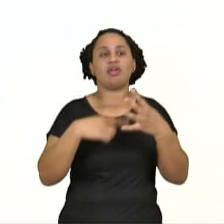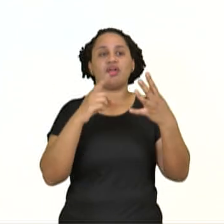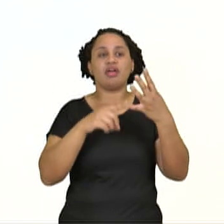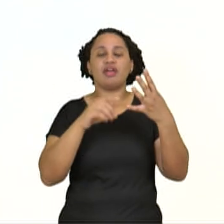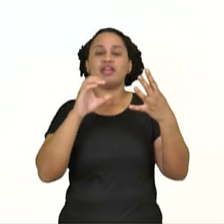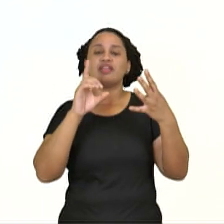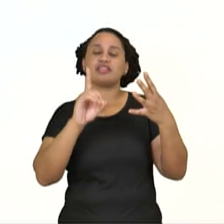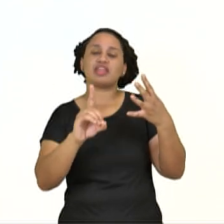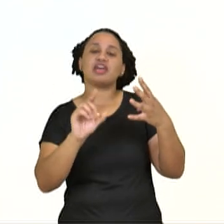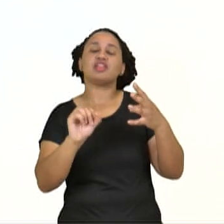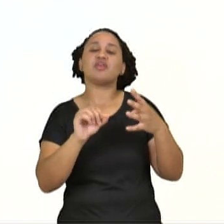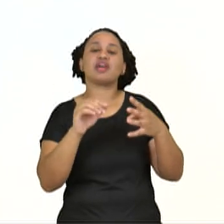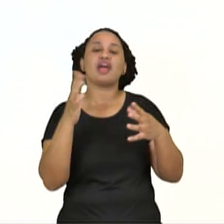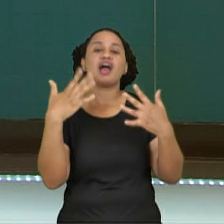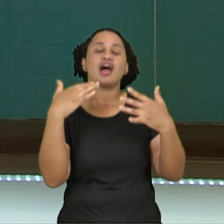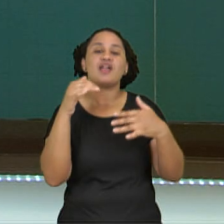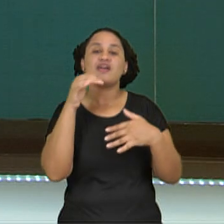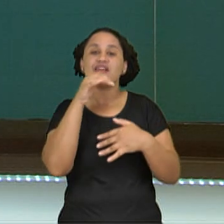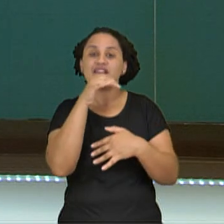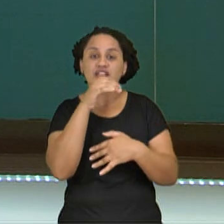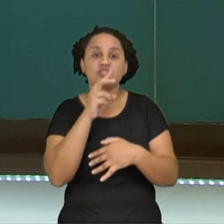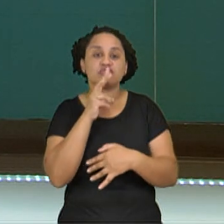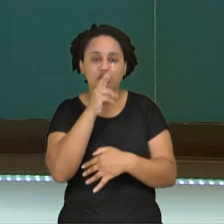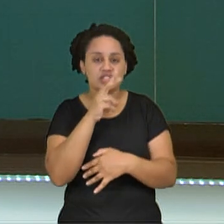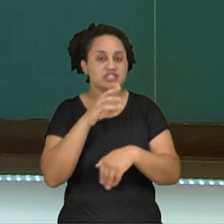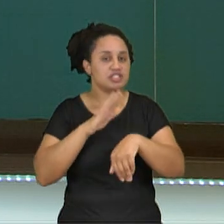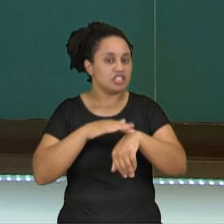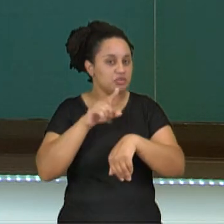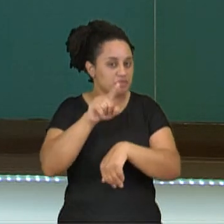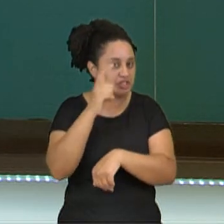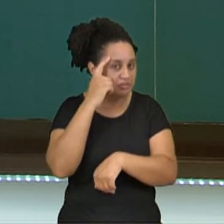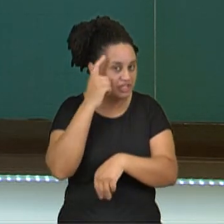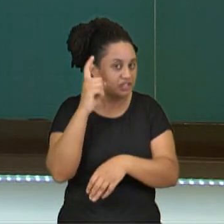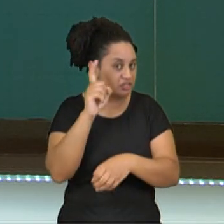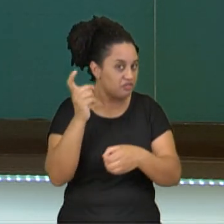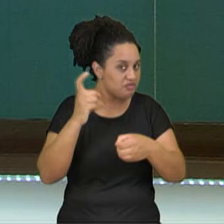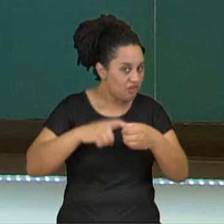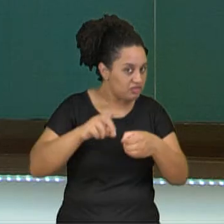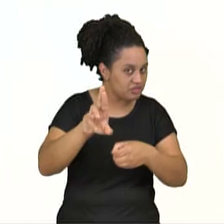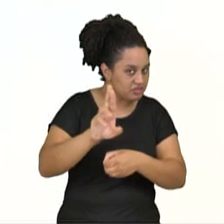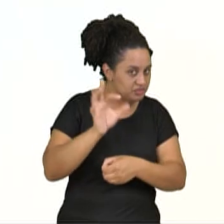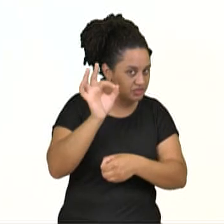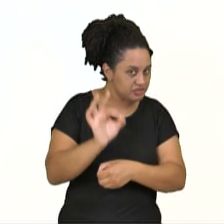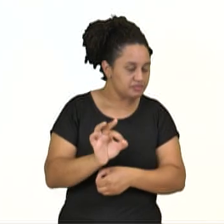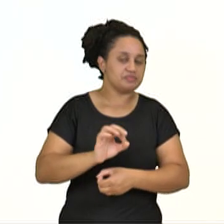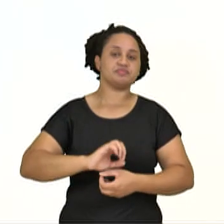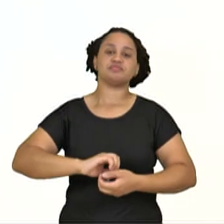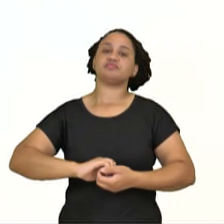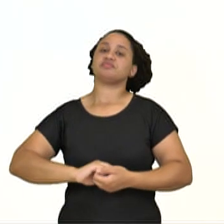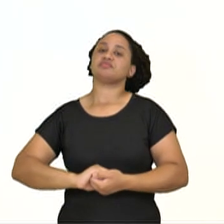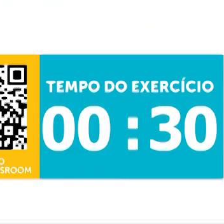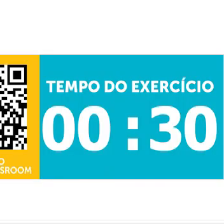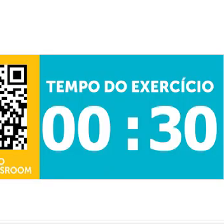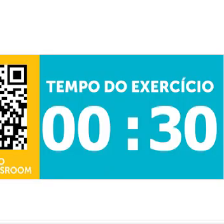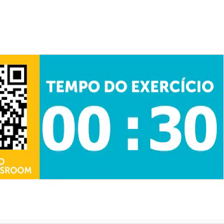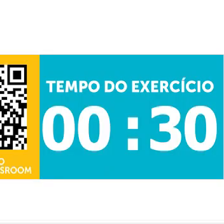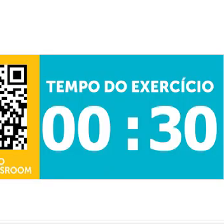D. Calor intenso? Eu vou dar um tempinho para você pensar e eu já volto com a resposta correta.